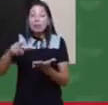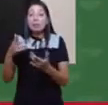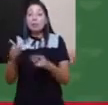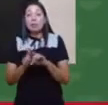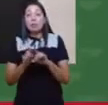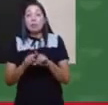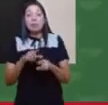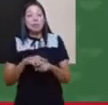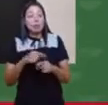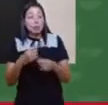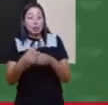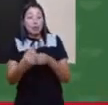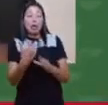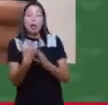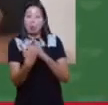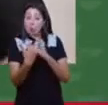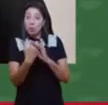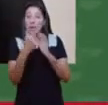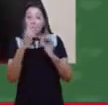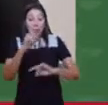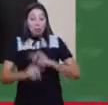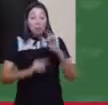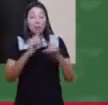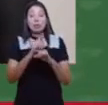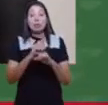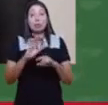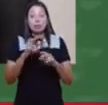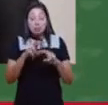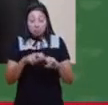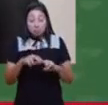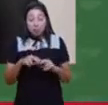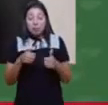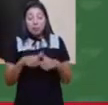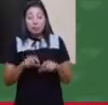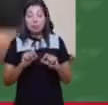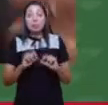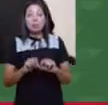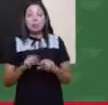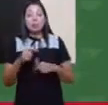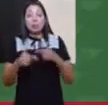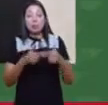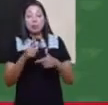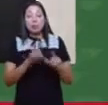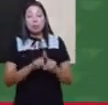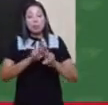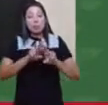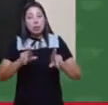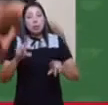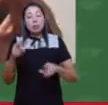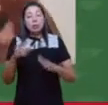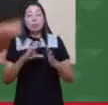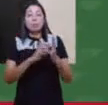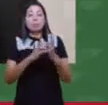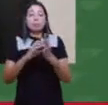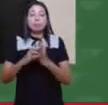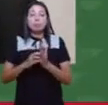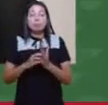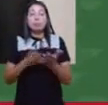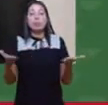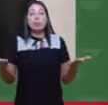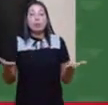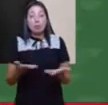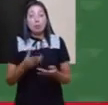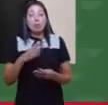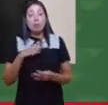querem nos convencer que isso é um avanço. É por isso que nós estamos atuando junto com vários outros partidos e nesse